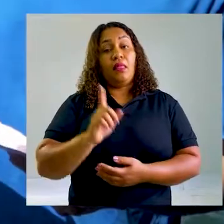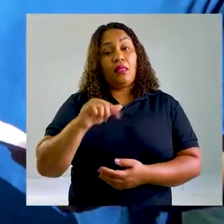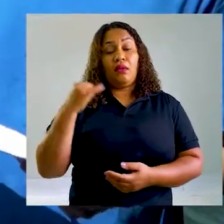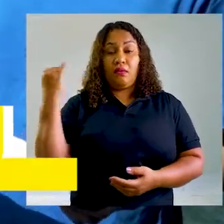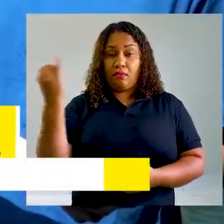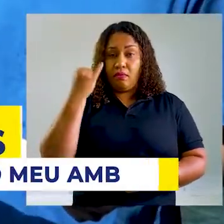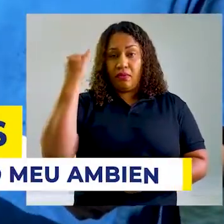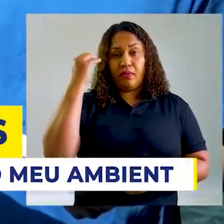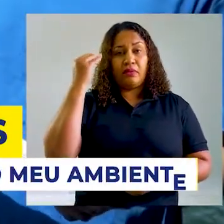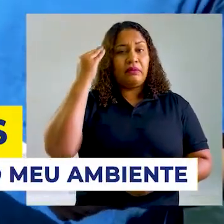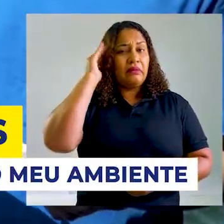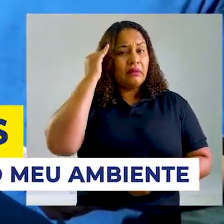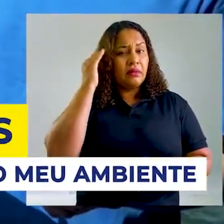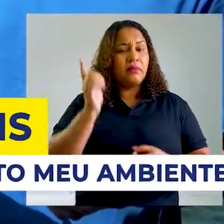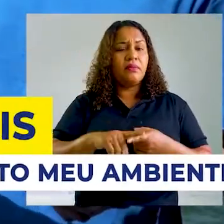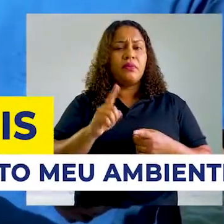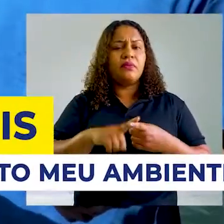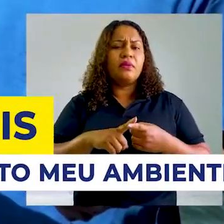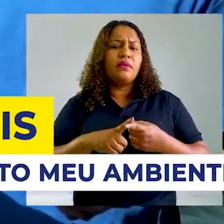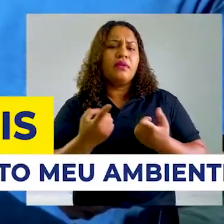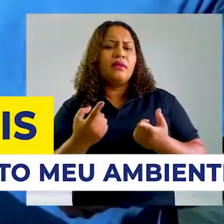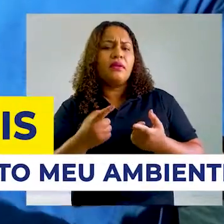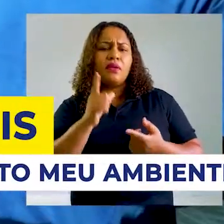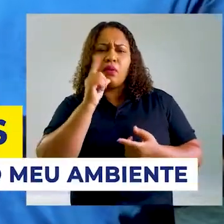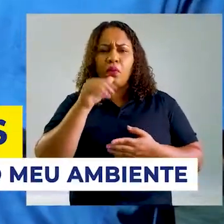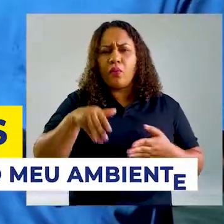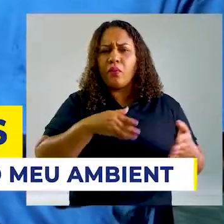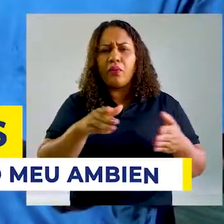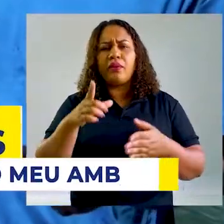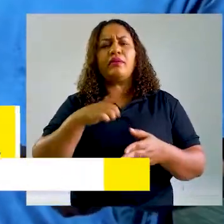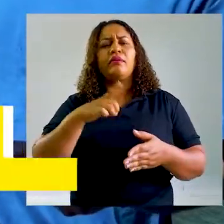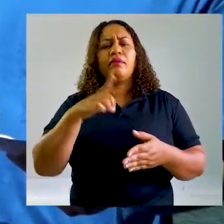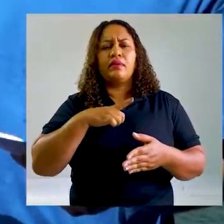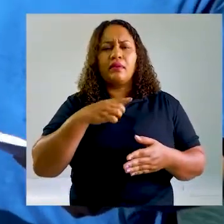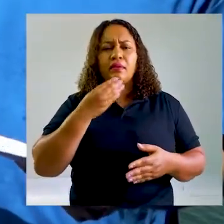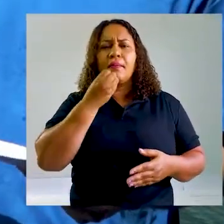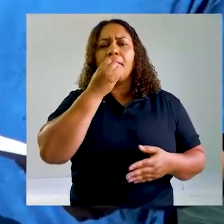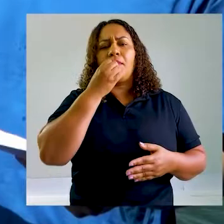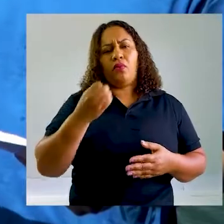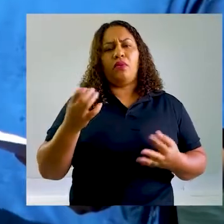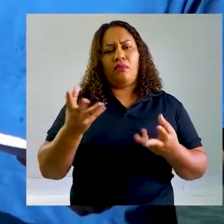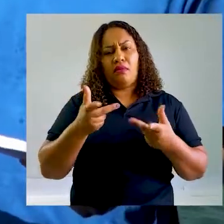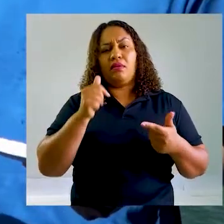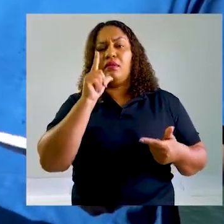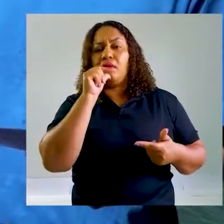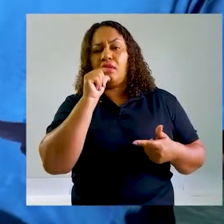o senhor está falando, né, por conta da ciência, que o rio ainda tem uma certa saúde,